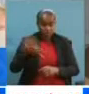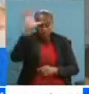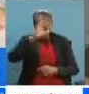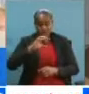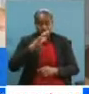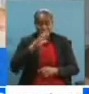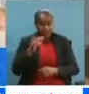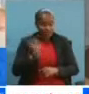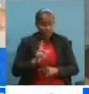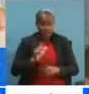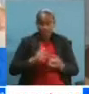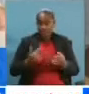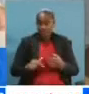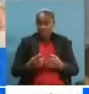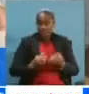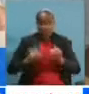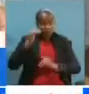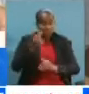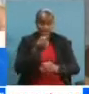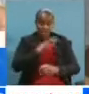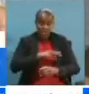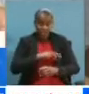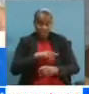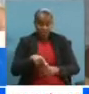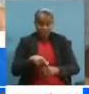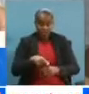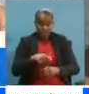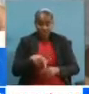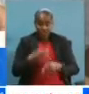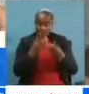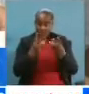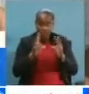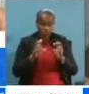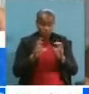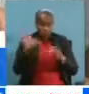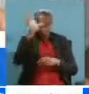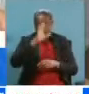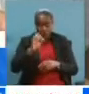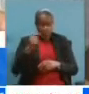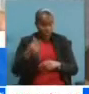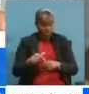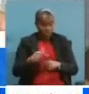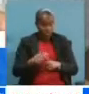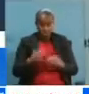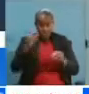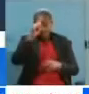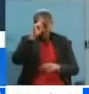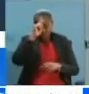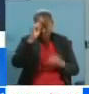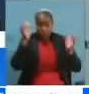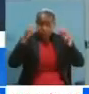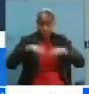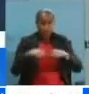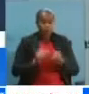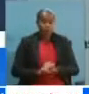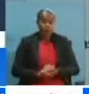Nós posicionamos contra porque, efetivamente, nessa matéria o governo não está a cumprir o acordo de concertação estratégica. Nós